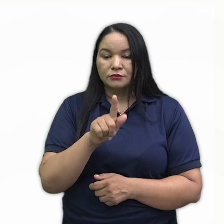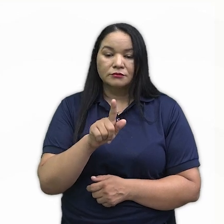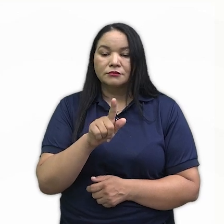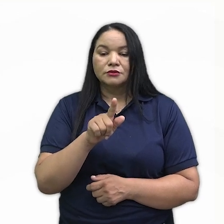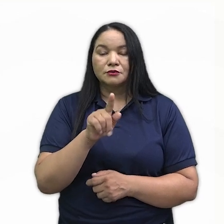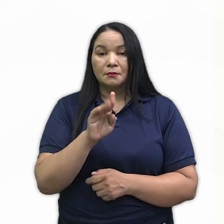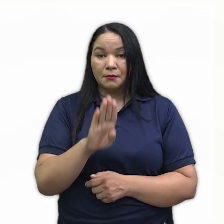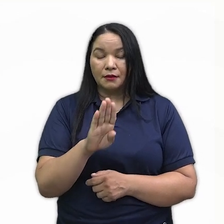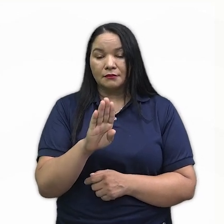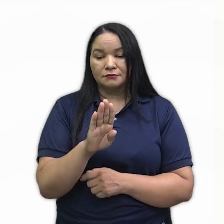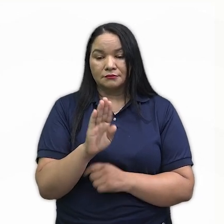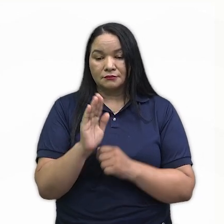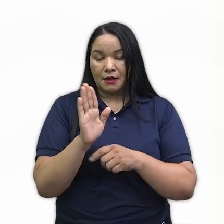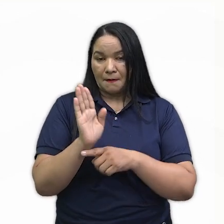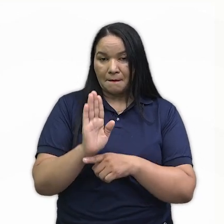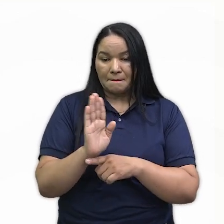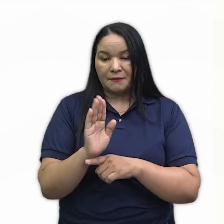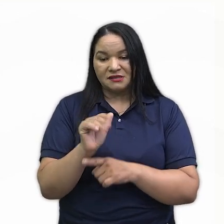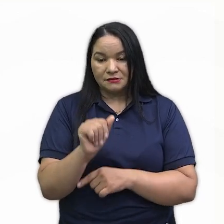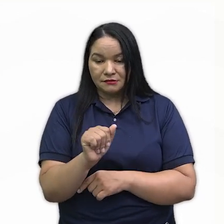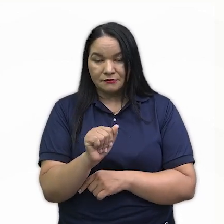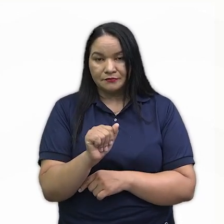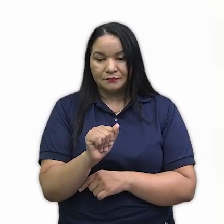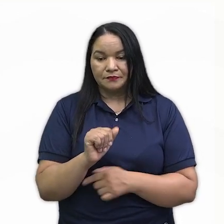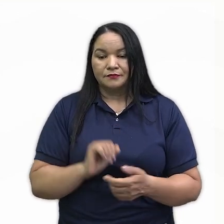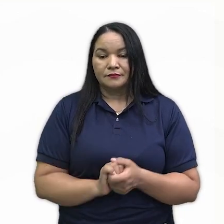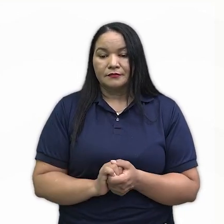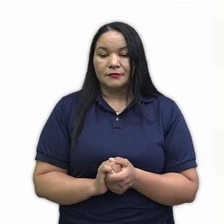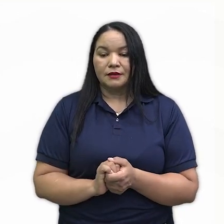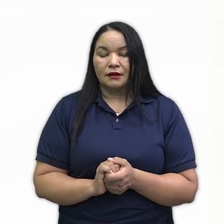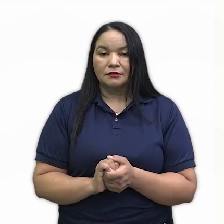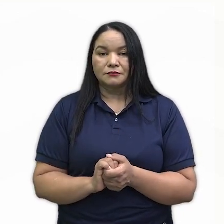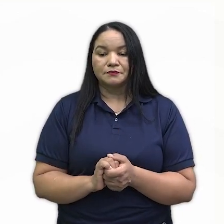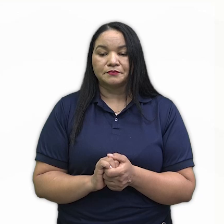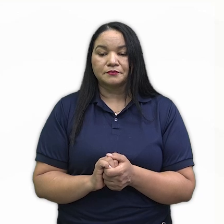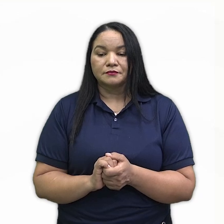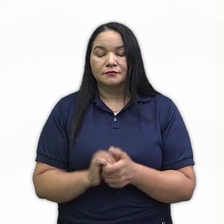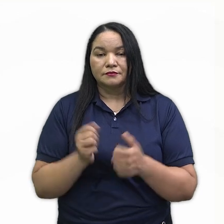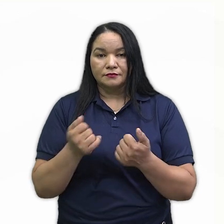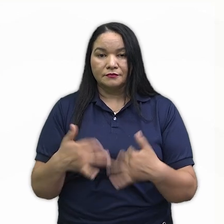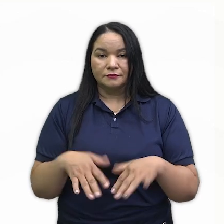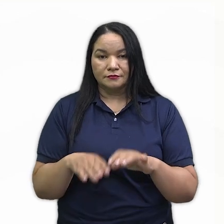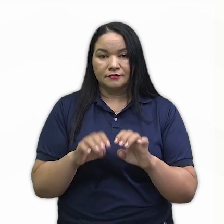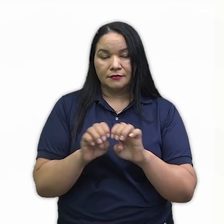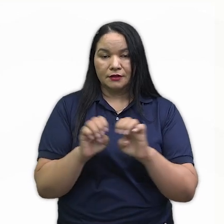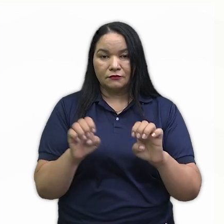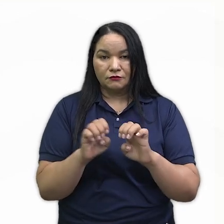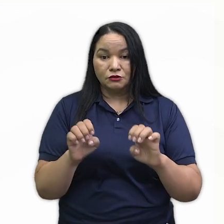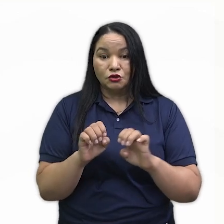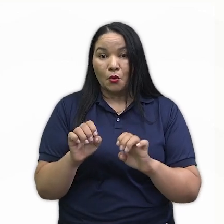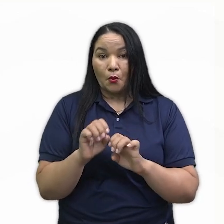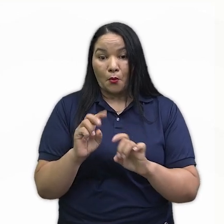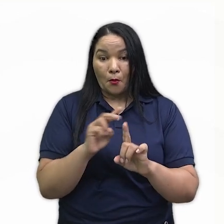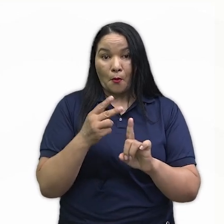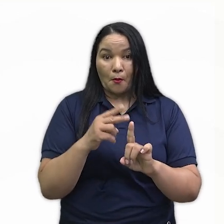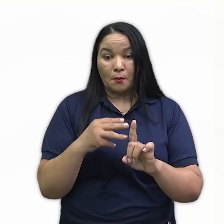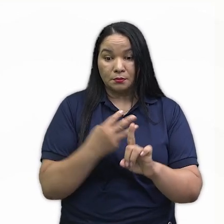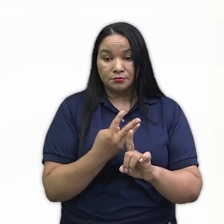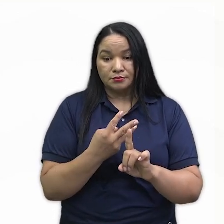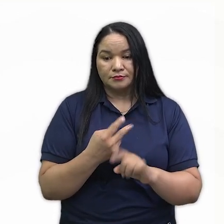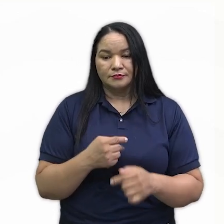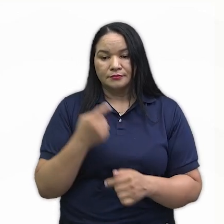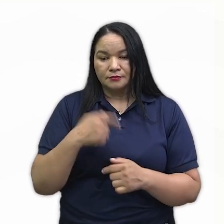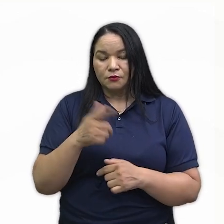igual a x, você vai pegar esta operação e vai transformar em uma equação exponencial do seguinte modo: a